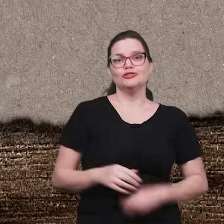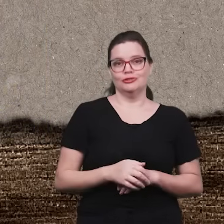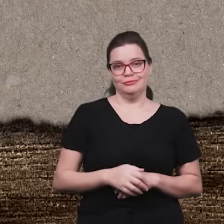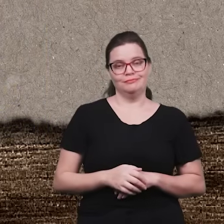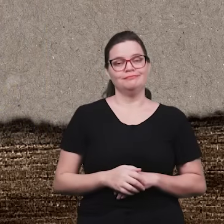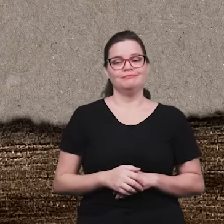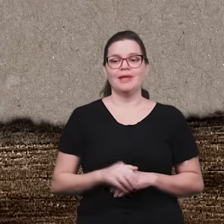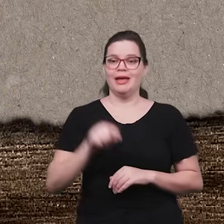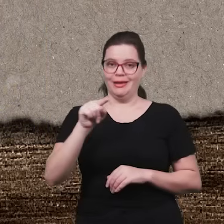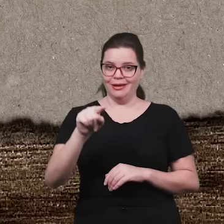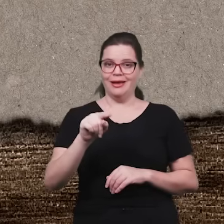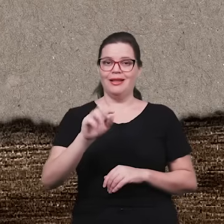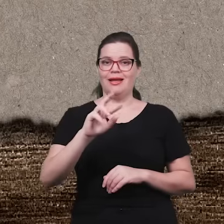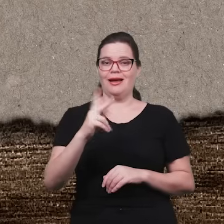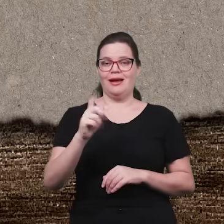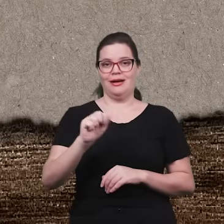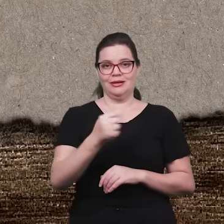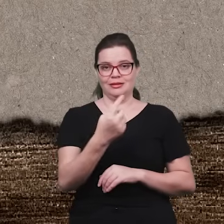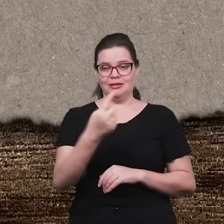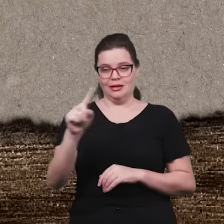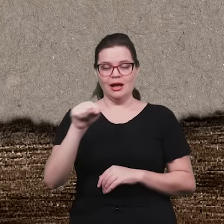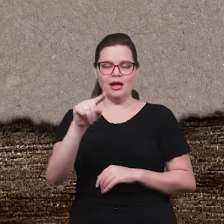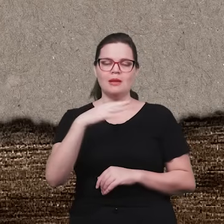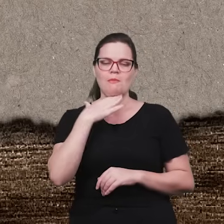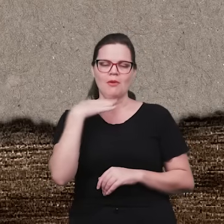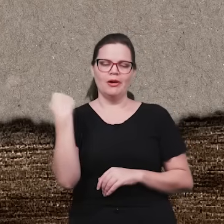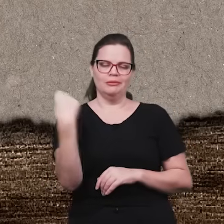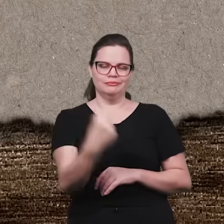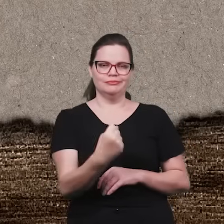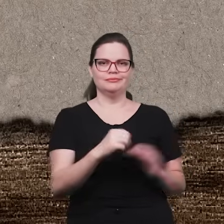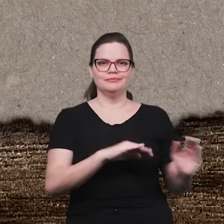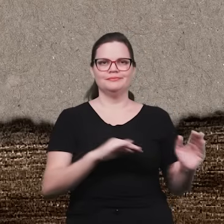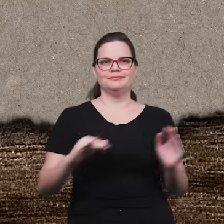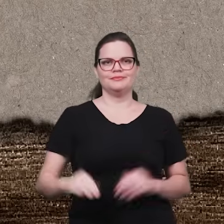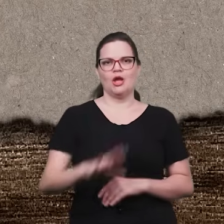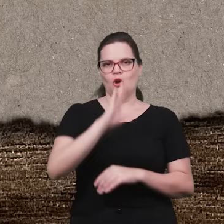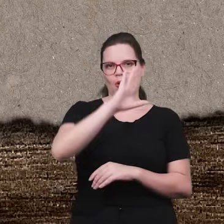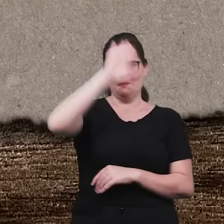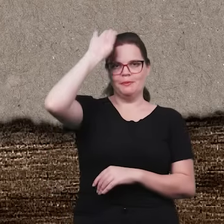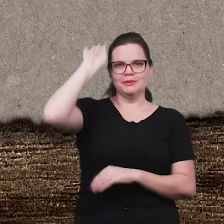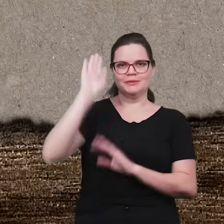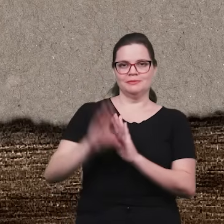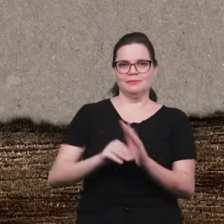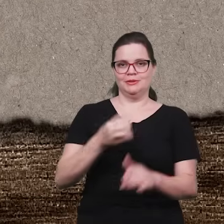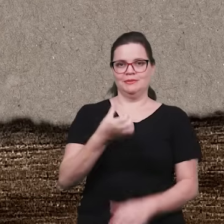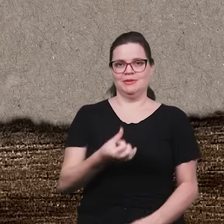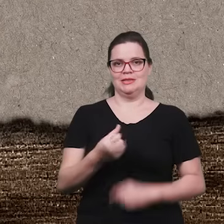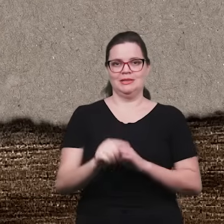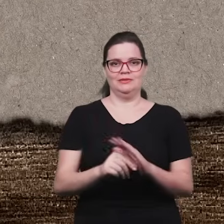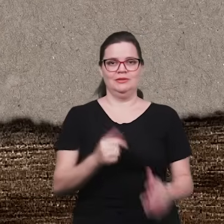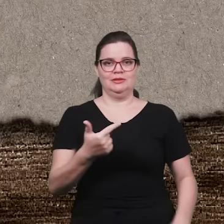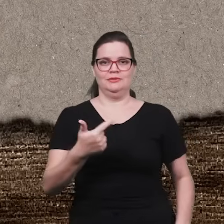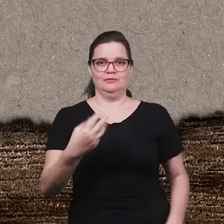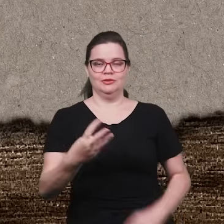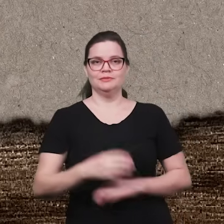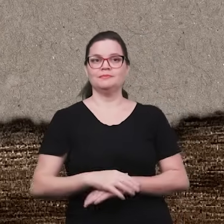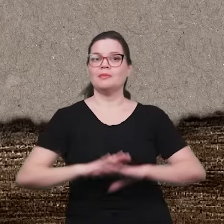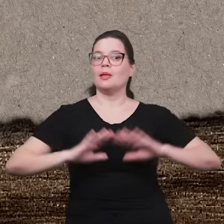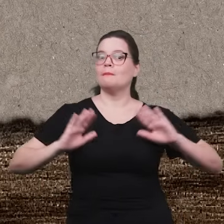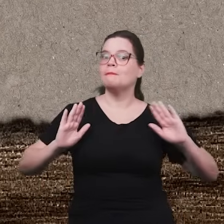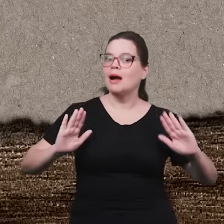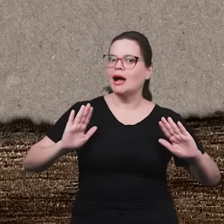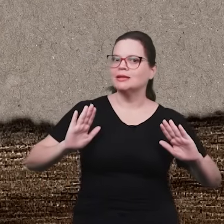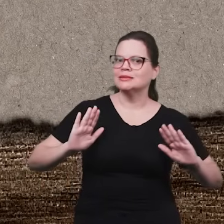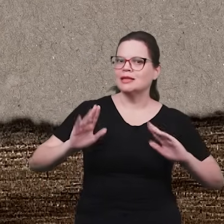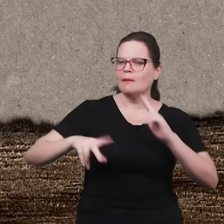morte. Romanos capítulo 6, versículo 23, primeira parte. Todavia, o dom gratuito de